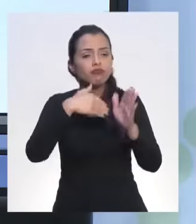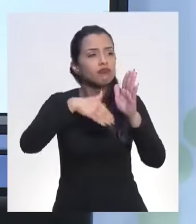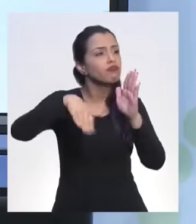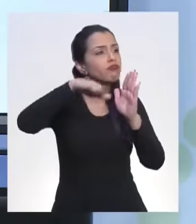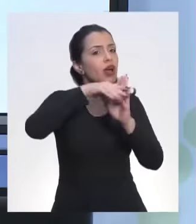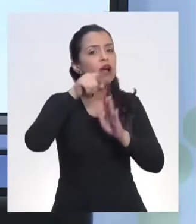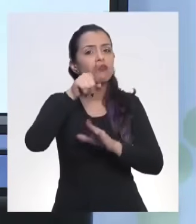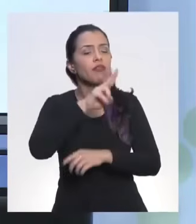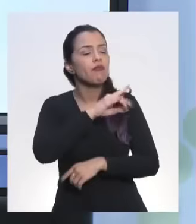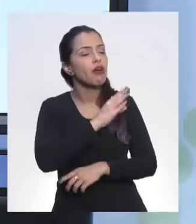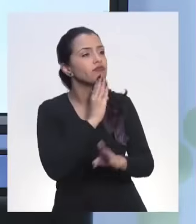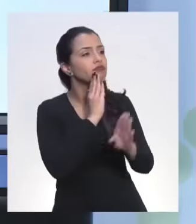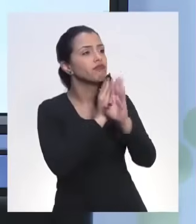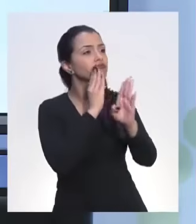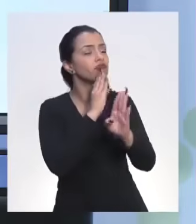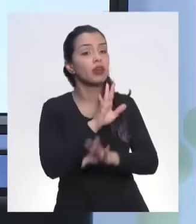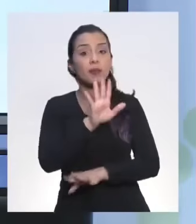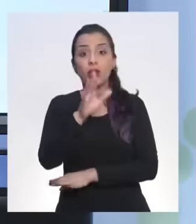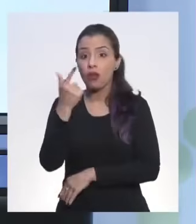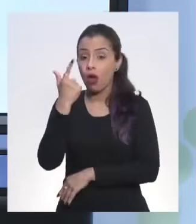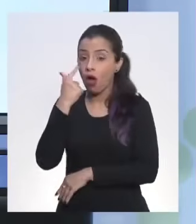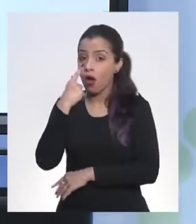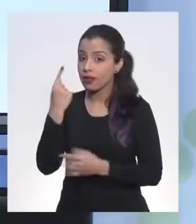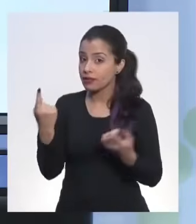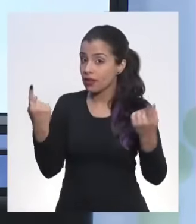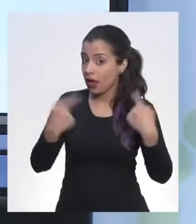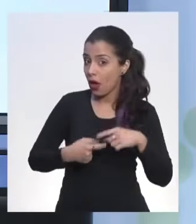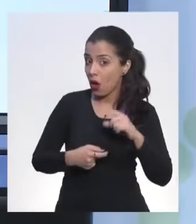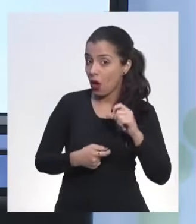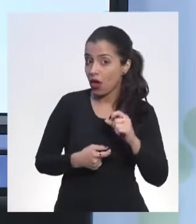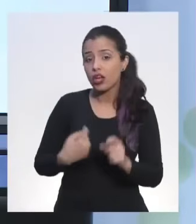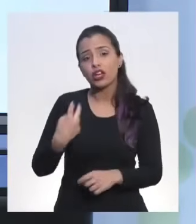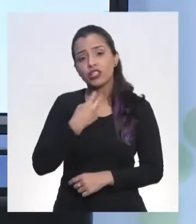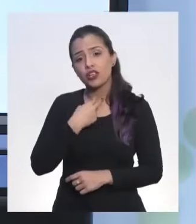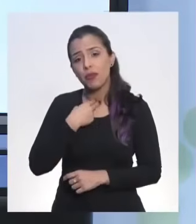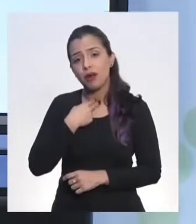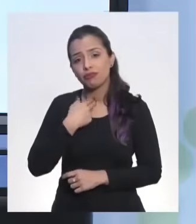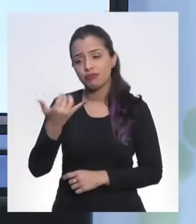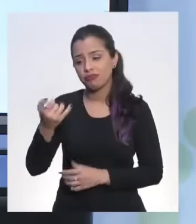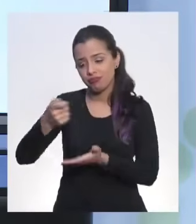coisas que não pode acontecer para esse desafio. Eu não posso escrever o número.